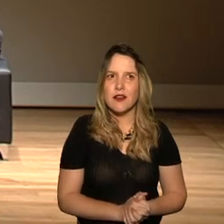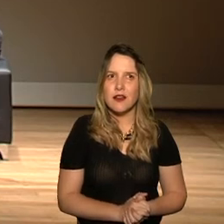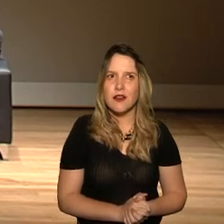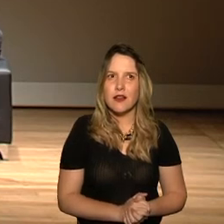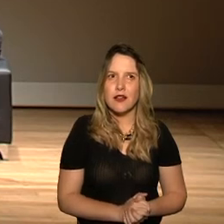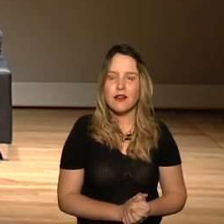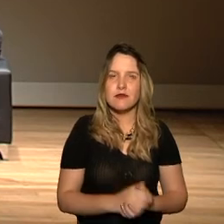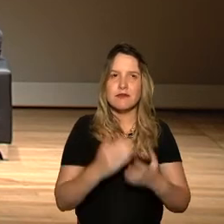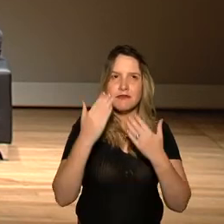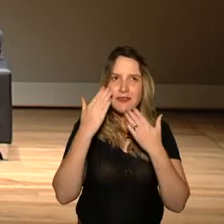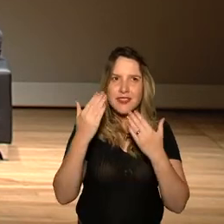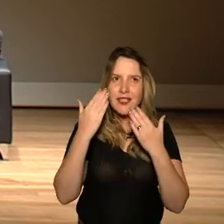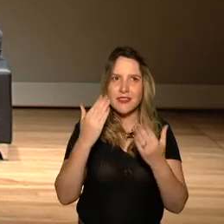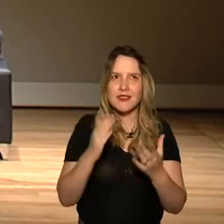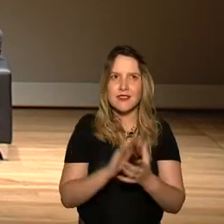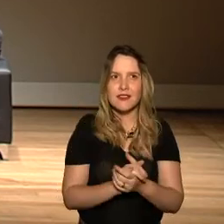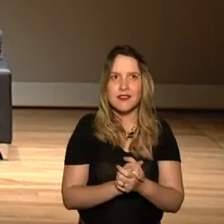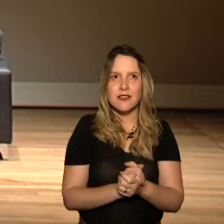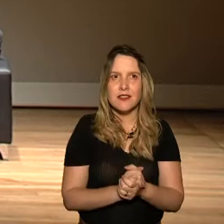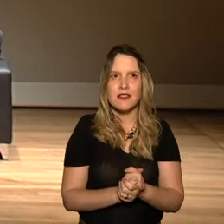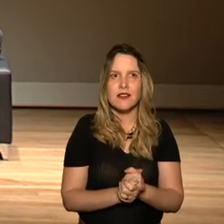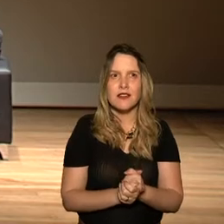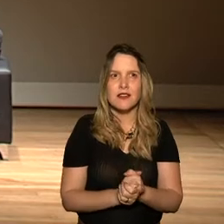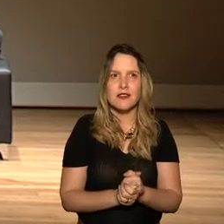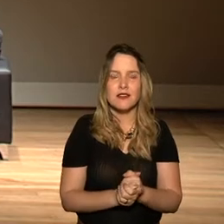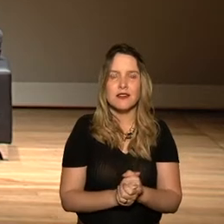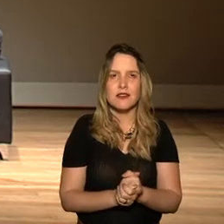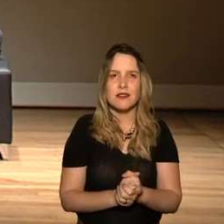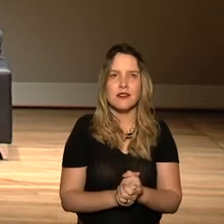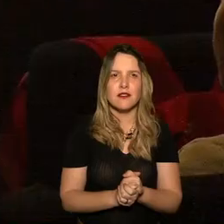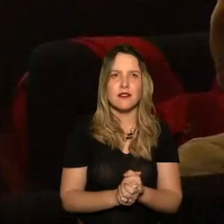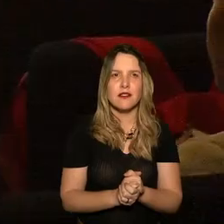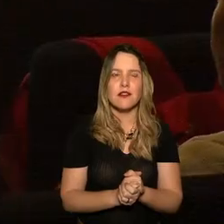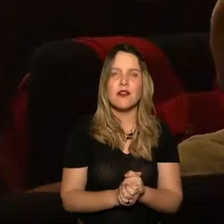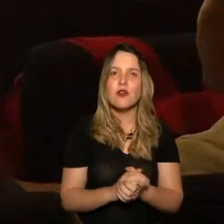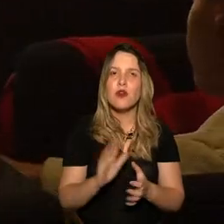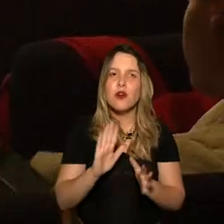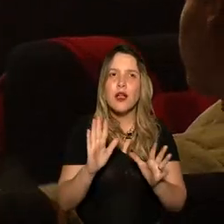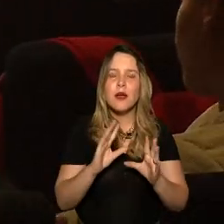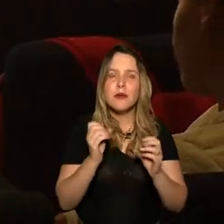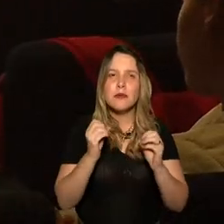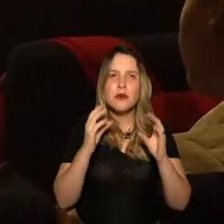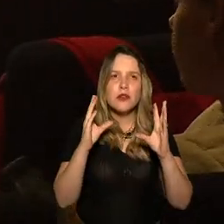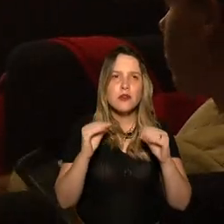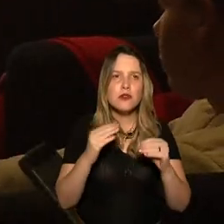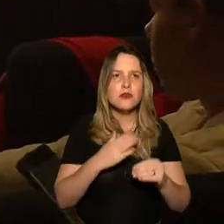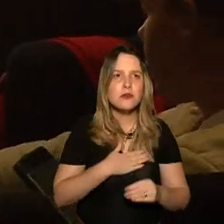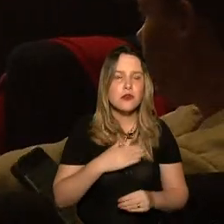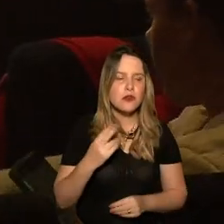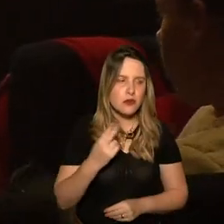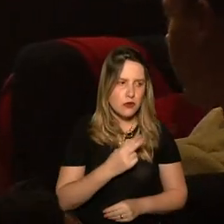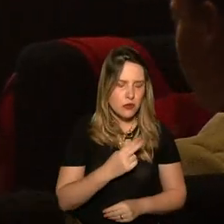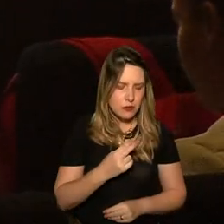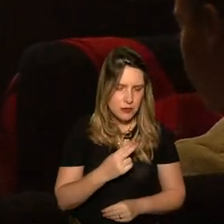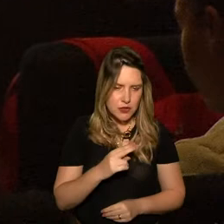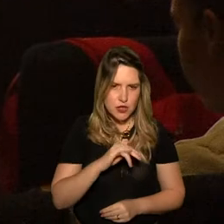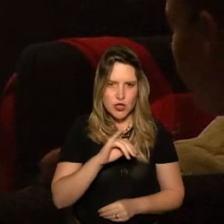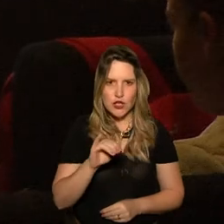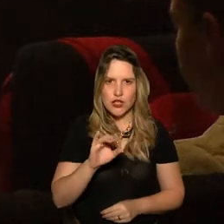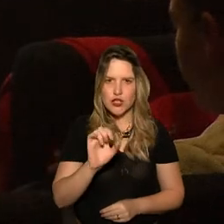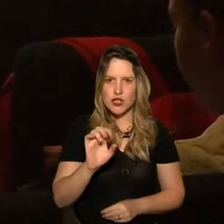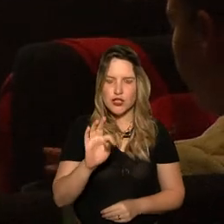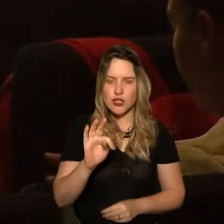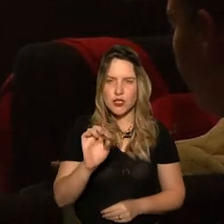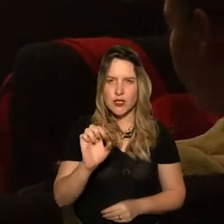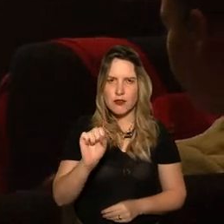tá bom Obrigada boa noite meu nome é Wilson sou docente no Senac né eu vou tentar fazer